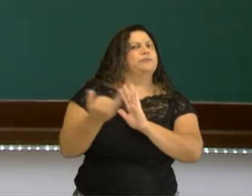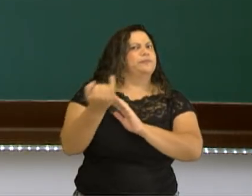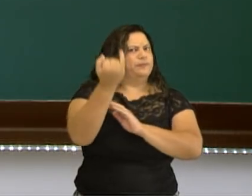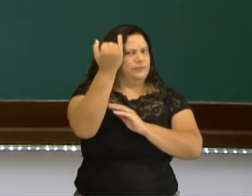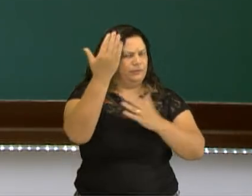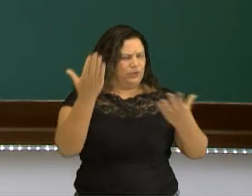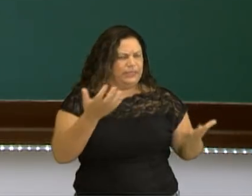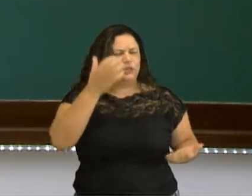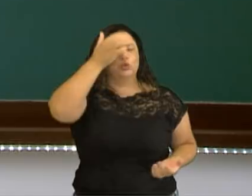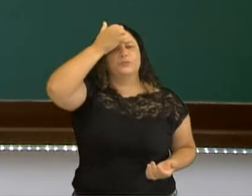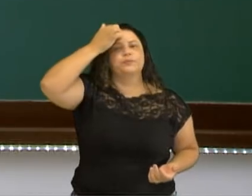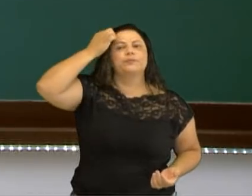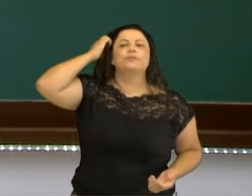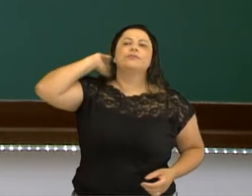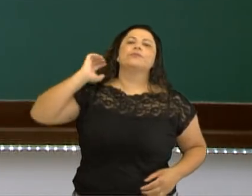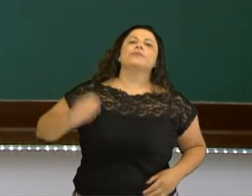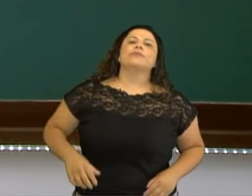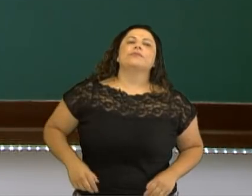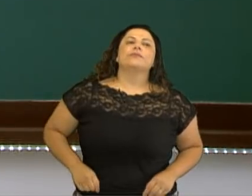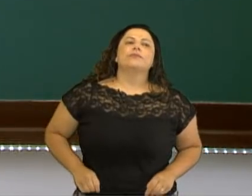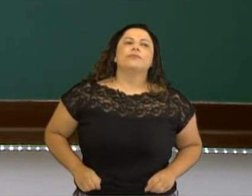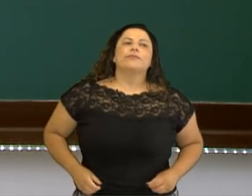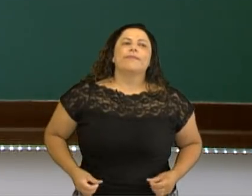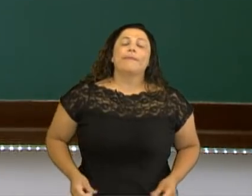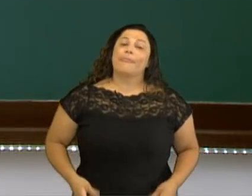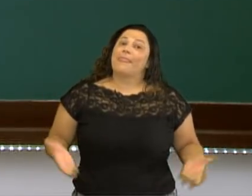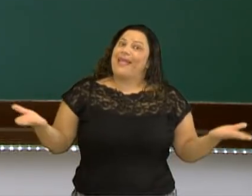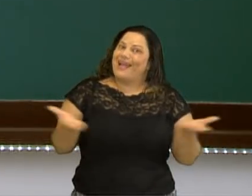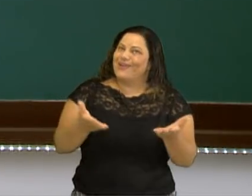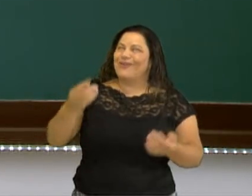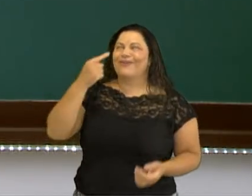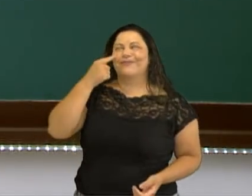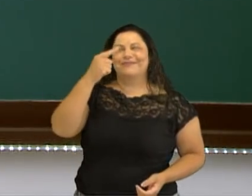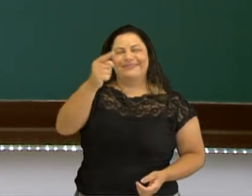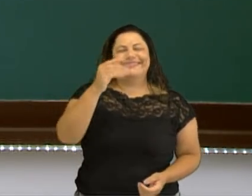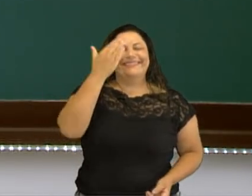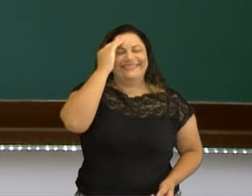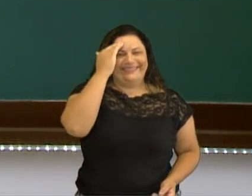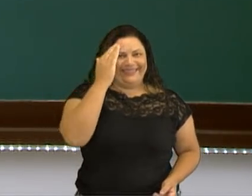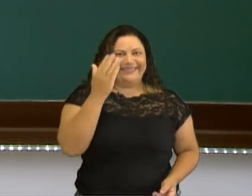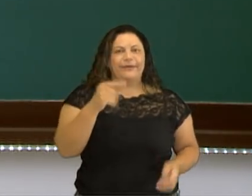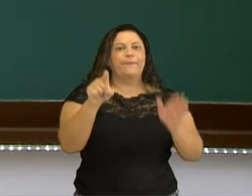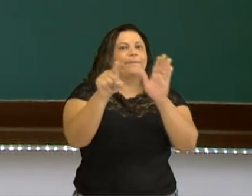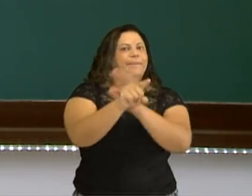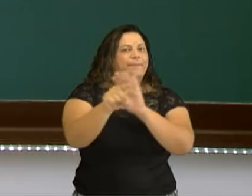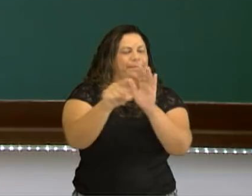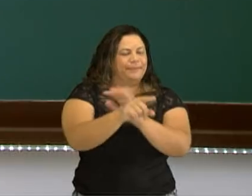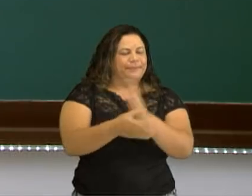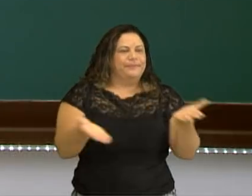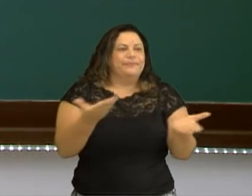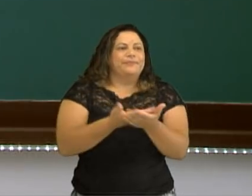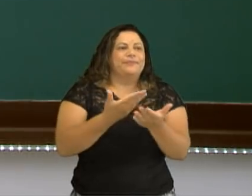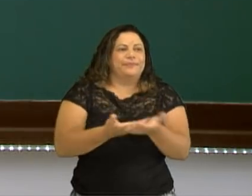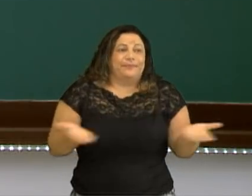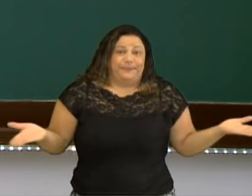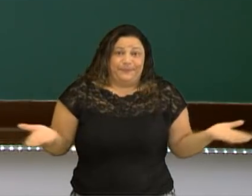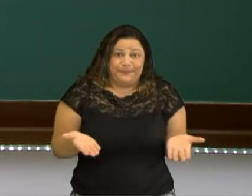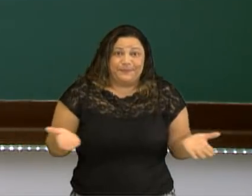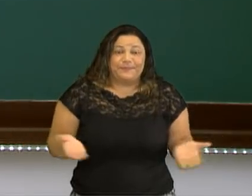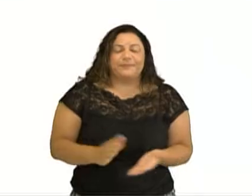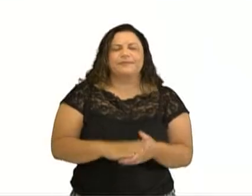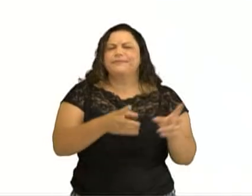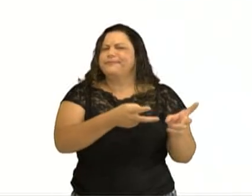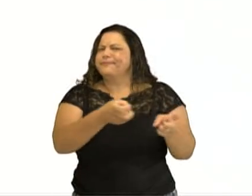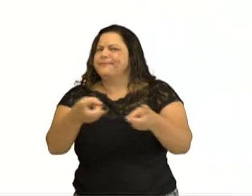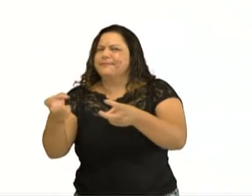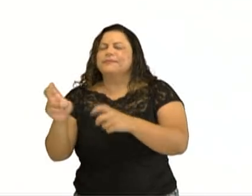importantes. Agora vamos ver se você entendeu tudo isso e fazer o primeiro quiz da aula de hoje. Observe os nomes